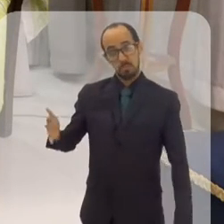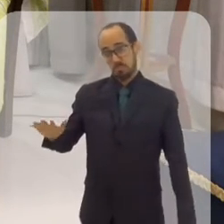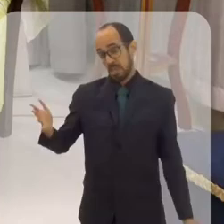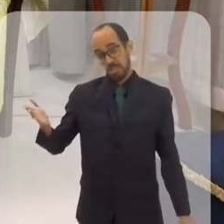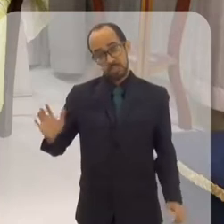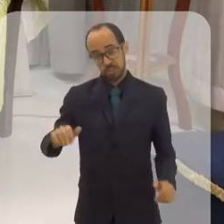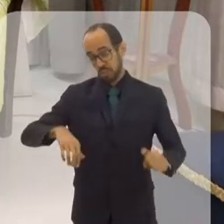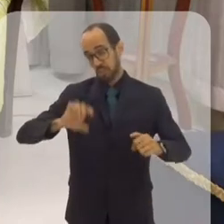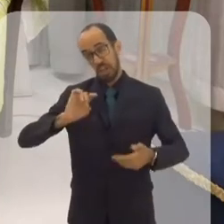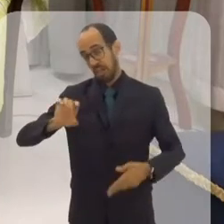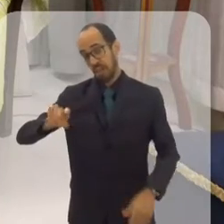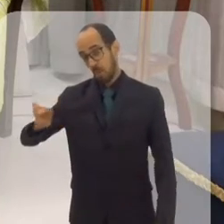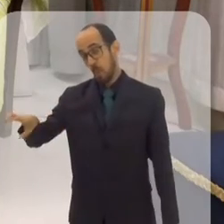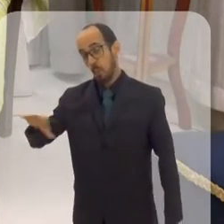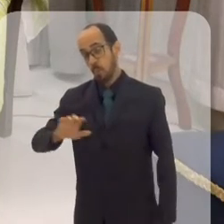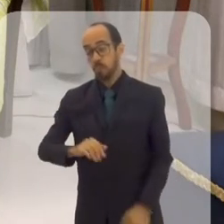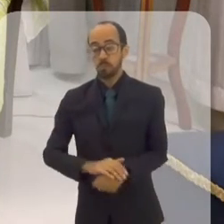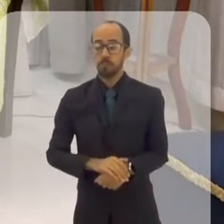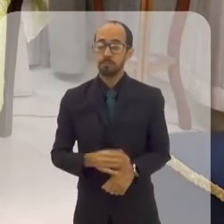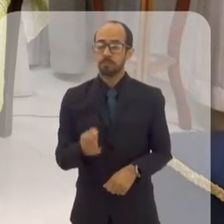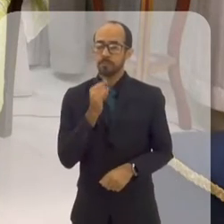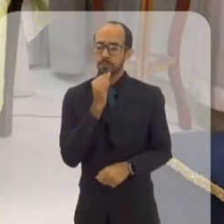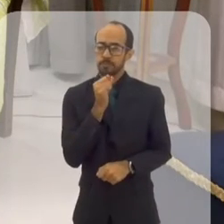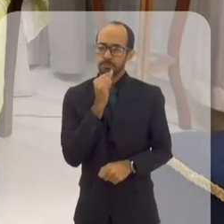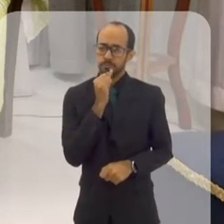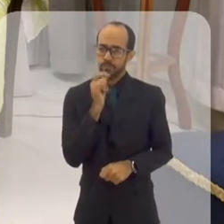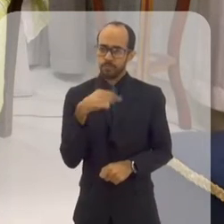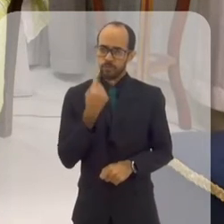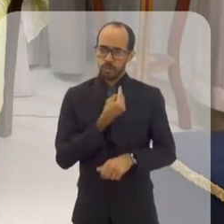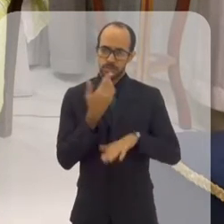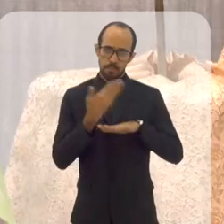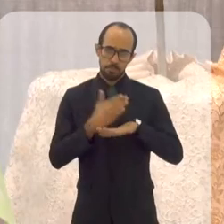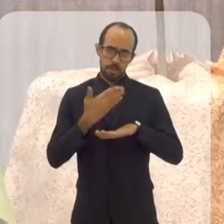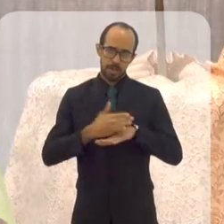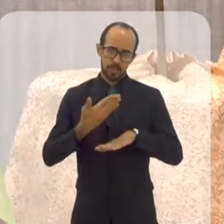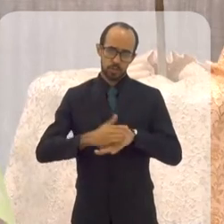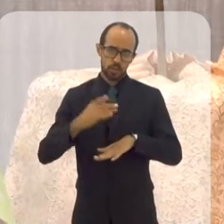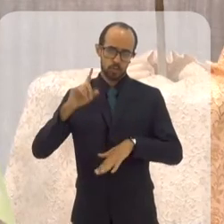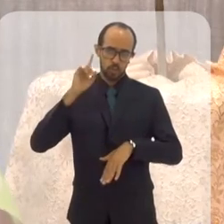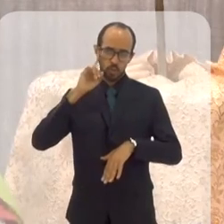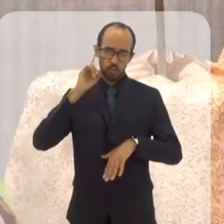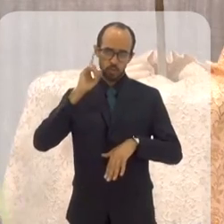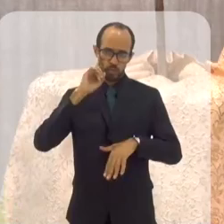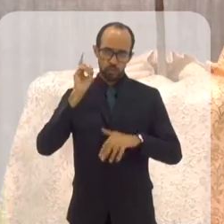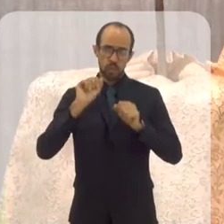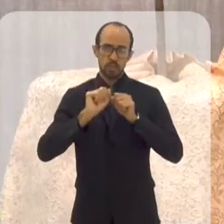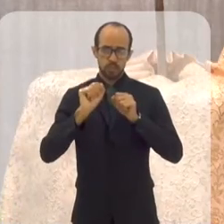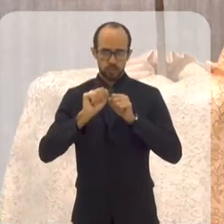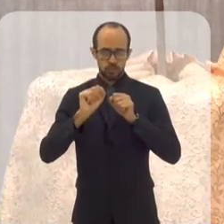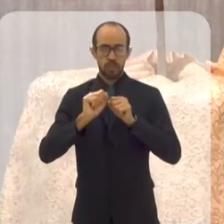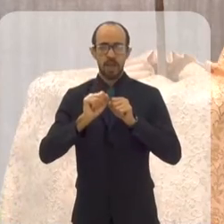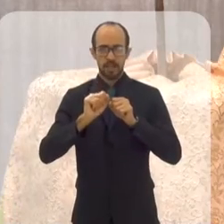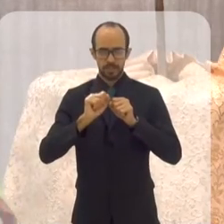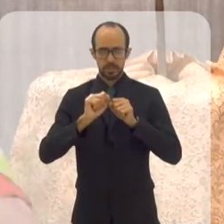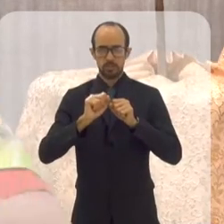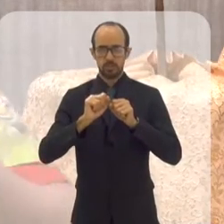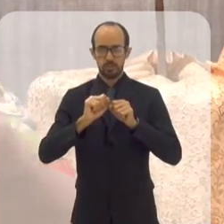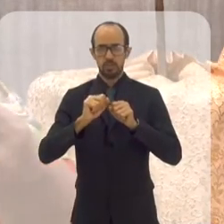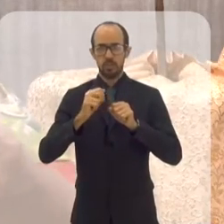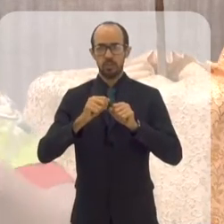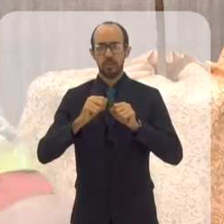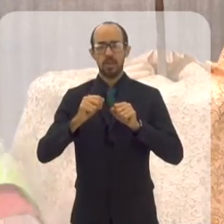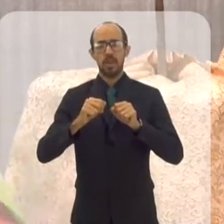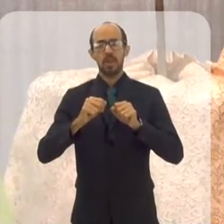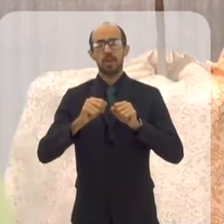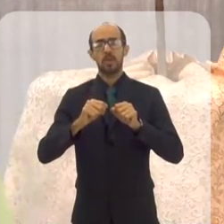isso vai variar de acordo com as pessoas né Por exemplo a nossa prática diária de meditação que a gente faz o canto do mantra com